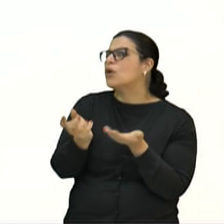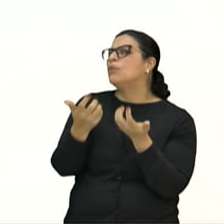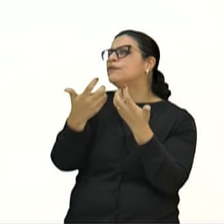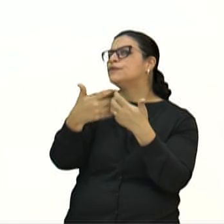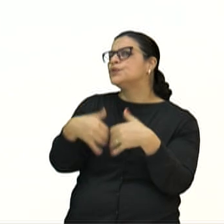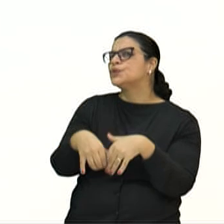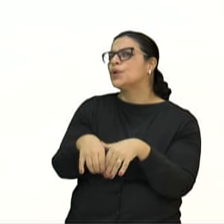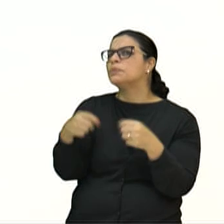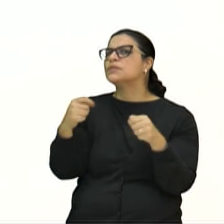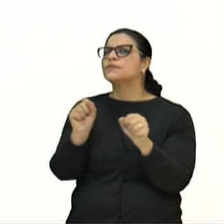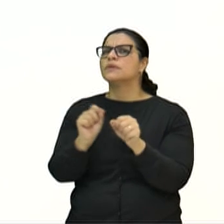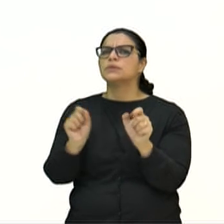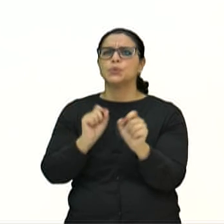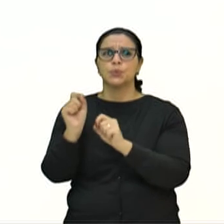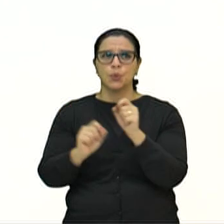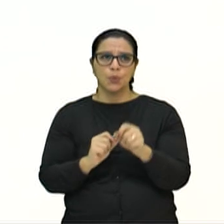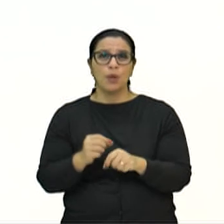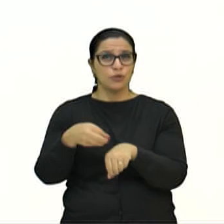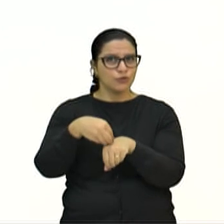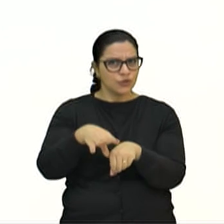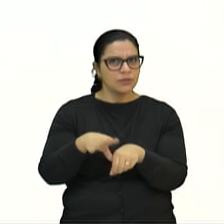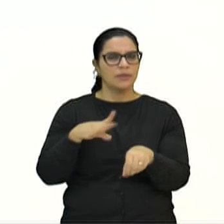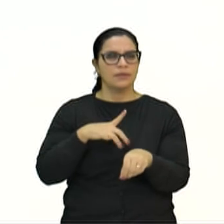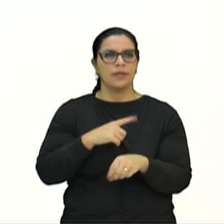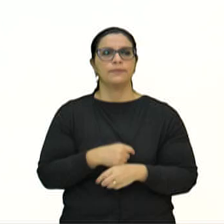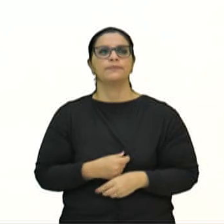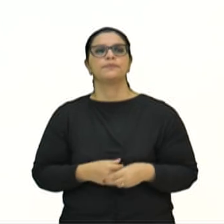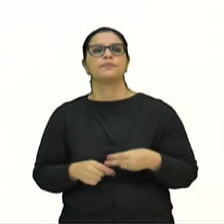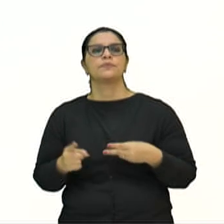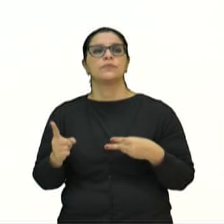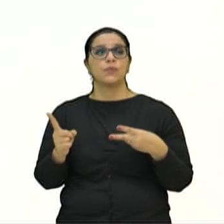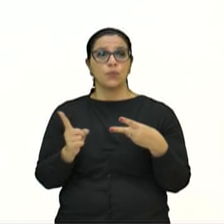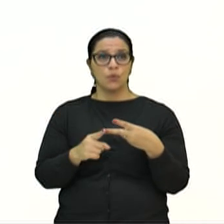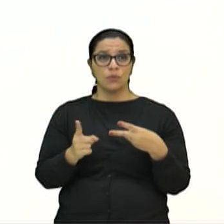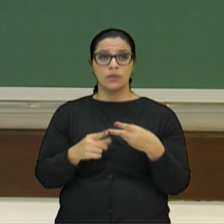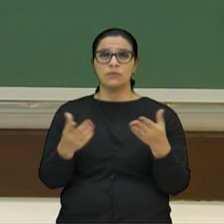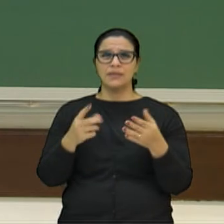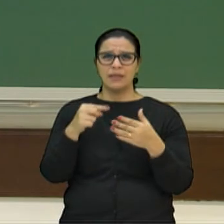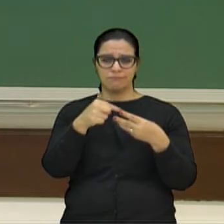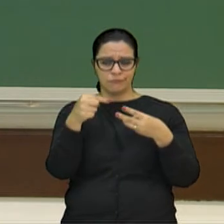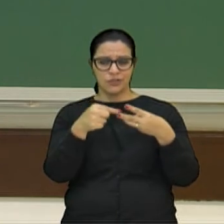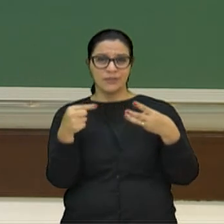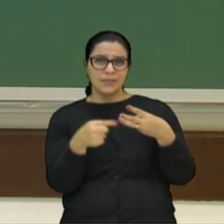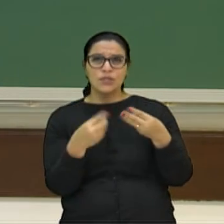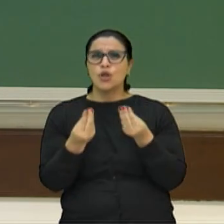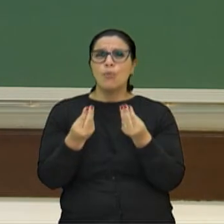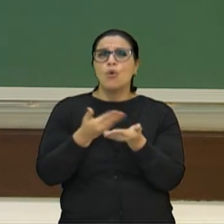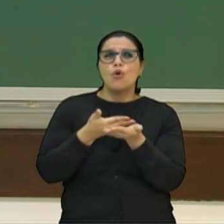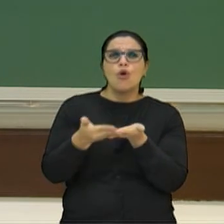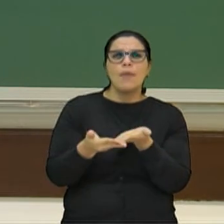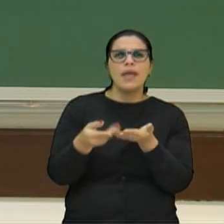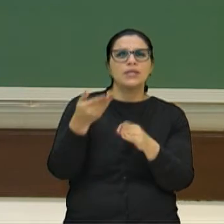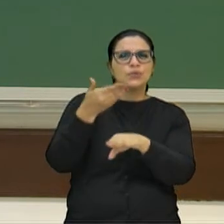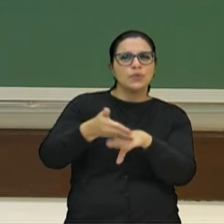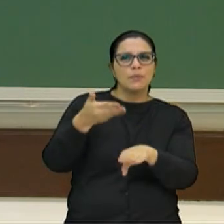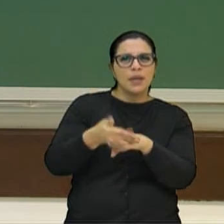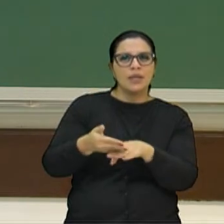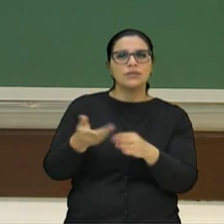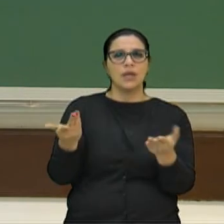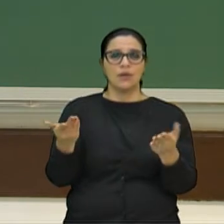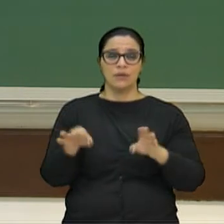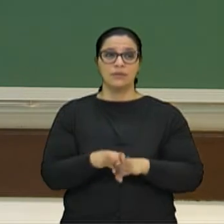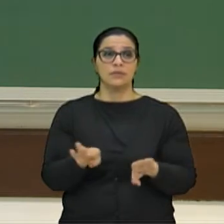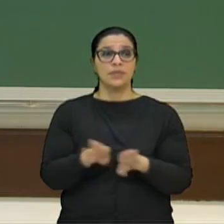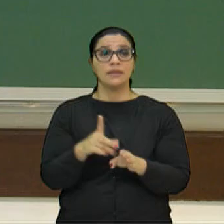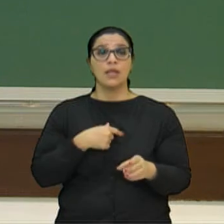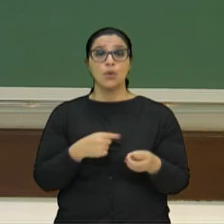meditação, o que você precisa fazer para estar praticando meditação. Então os dois primeiros falam sobre meditação e o último